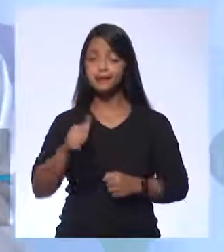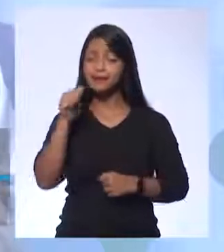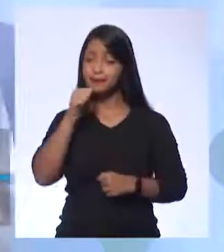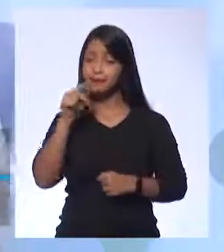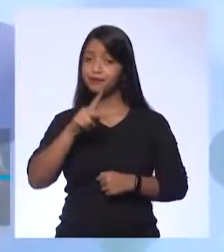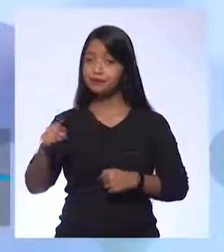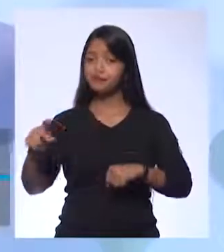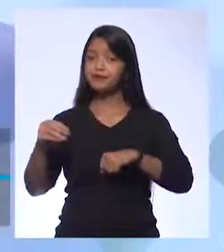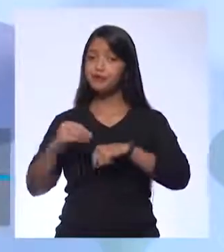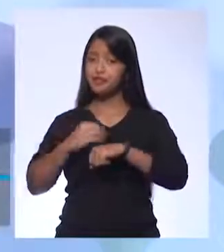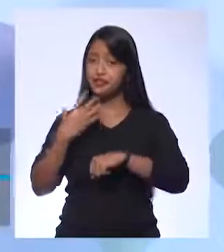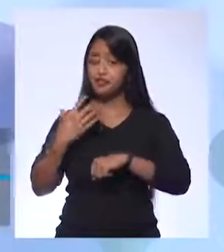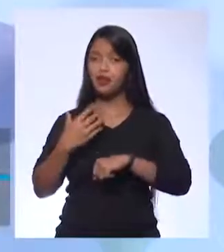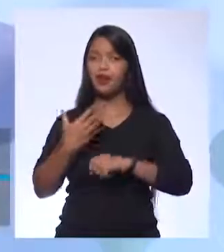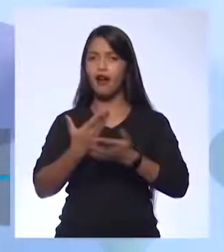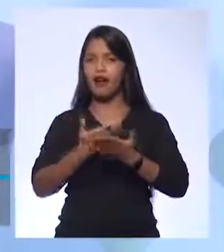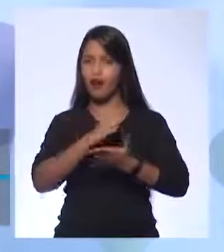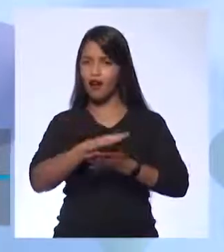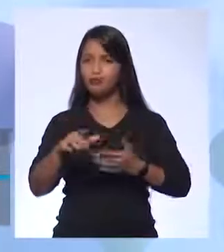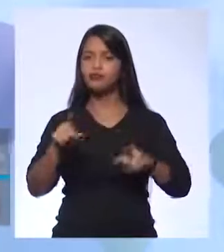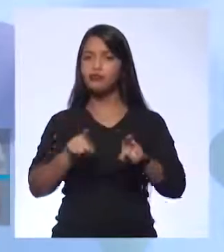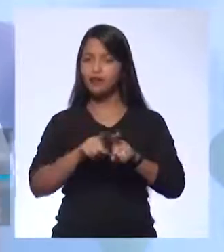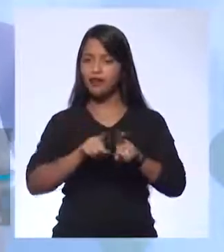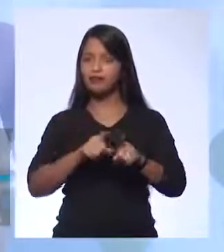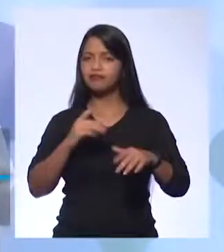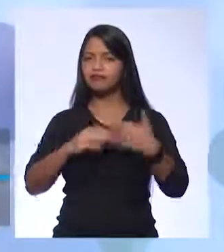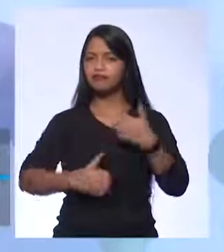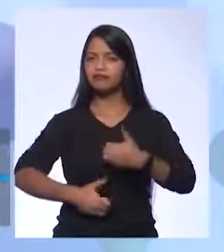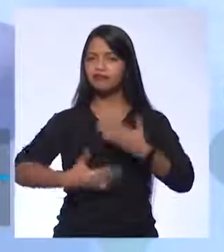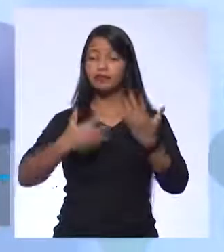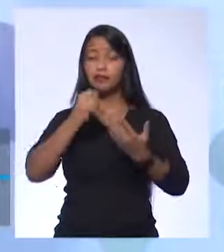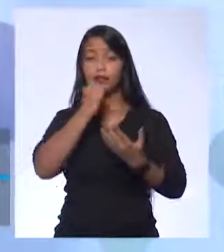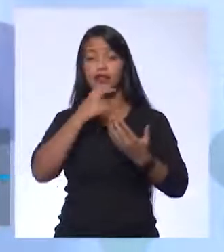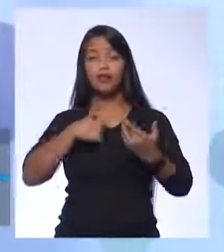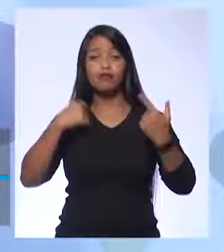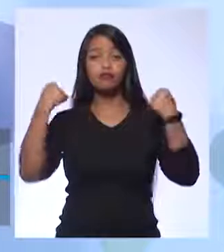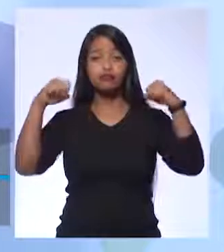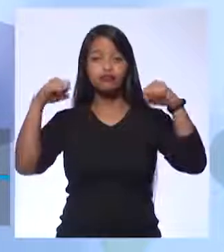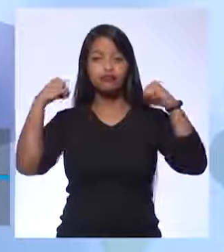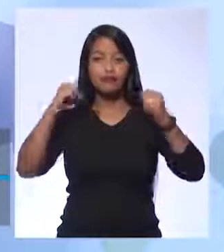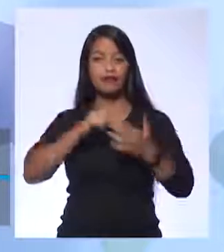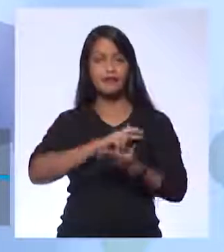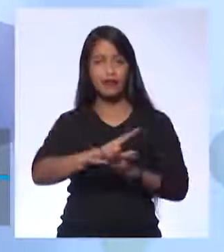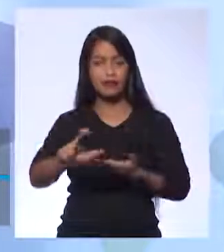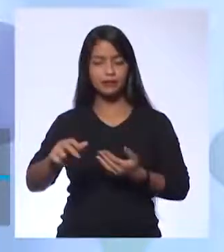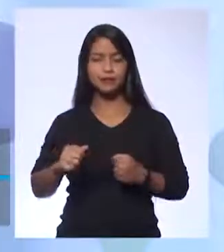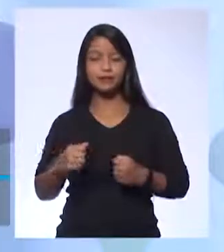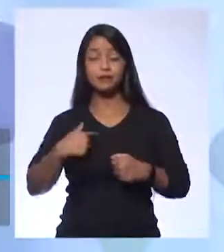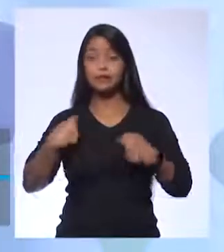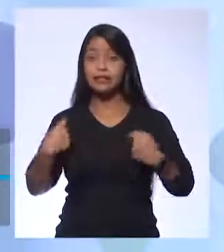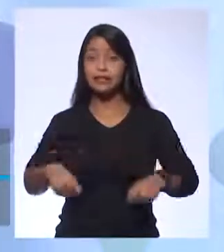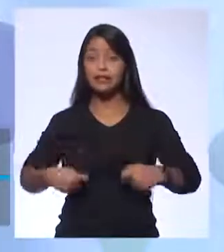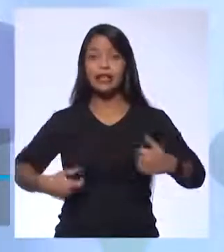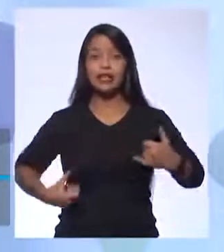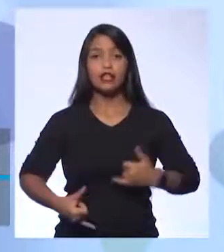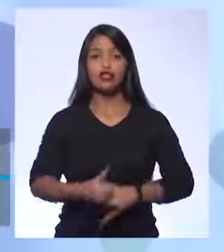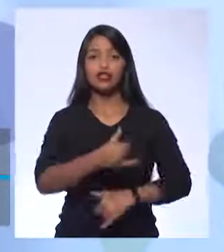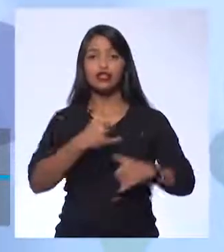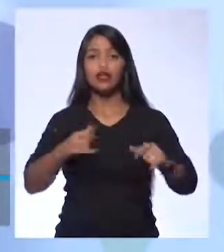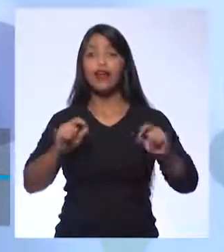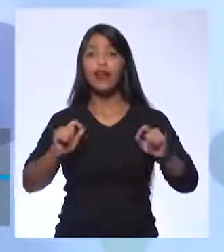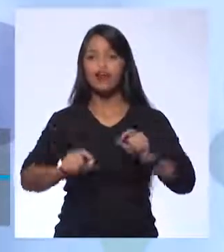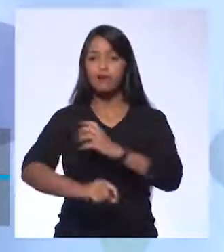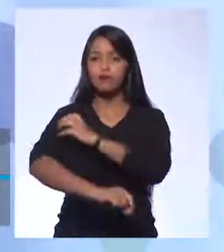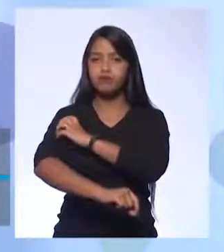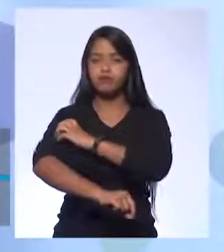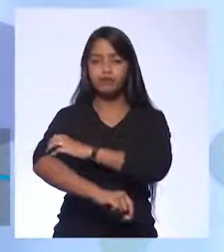falaram também. Né? Se eu estou fazendo atividade física, quem que vai precisar de bastante energia? Meus músculos,